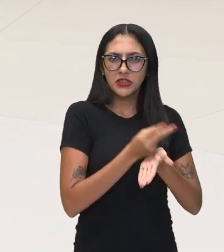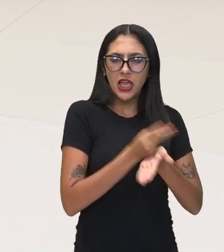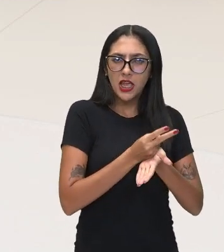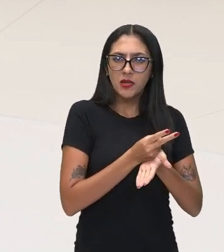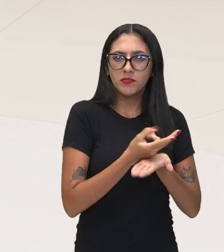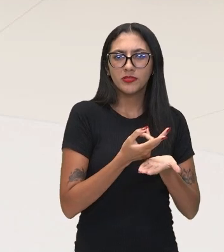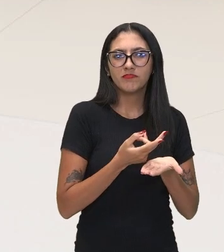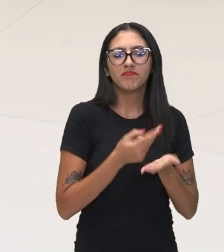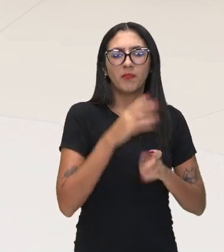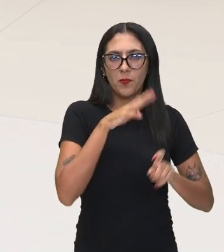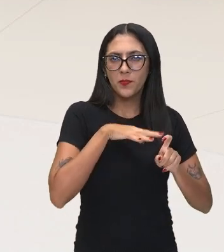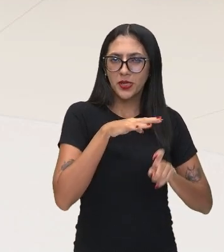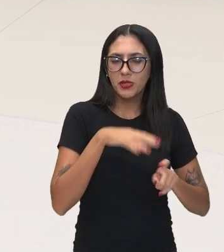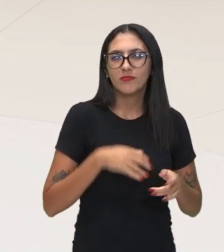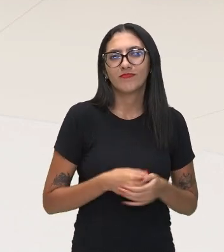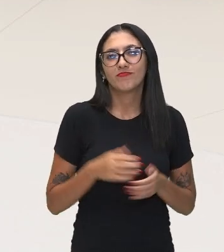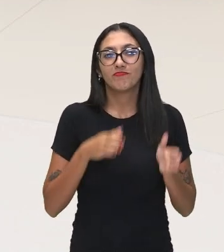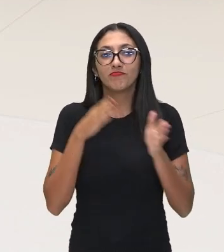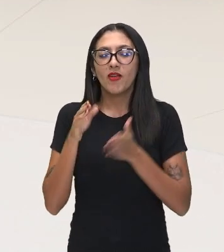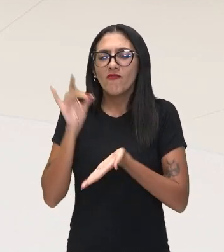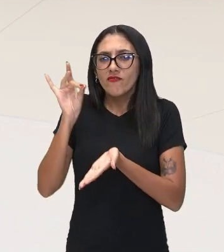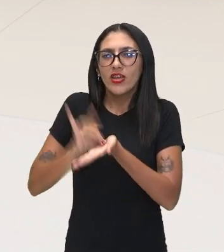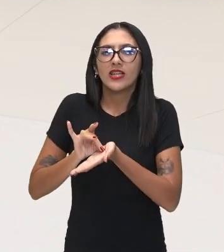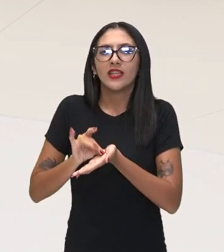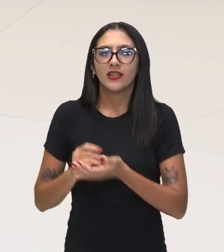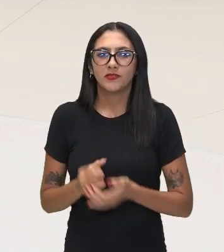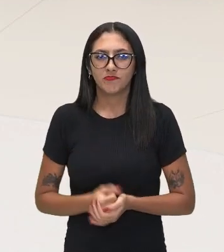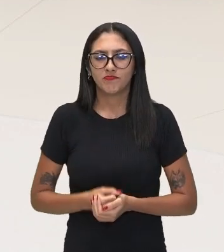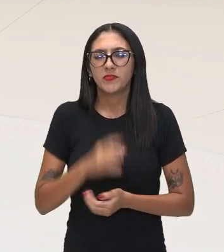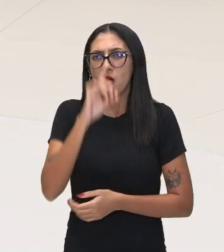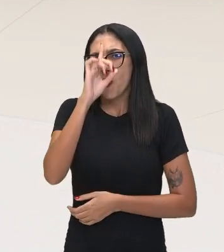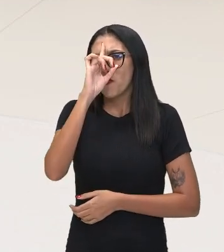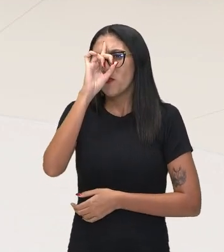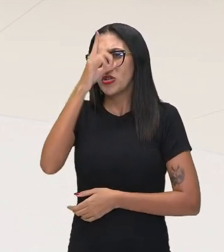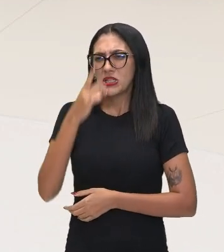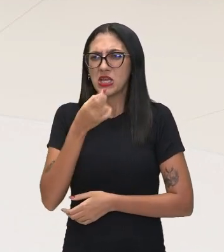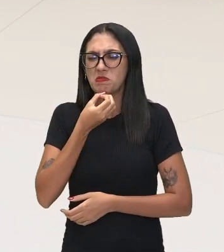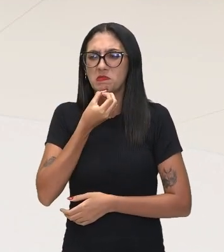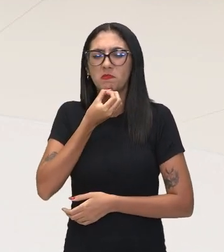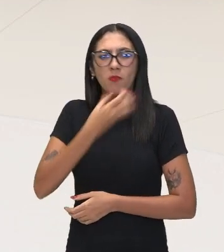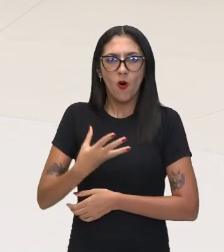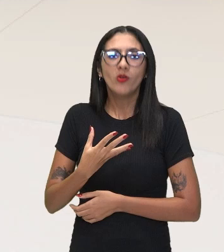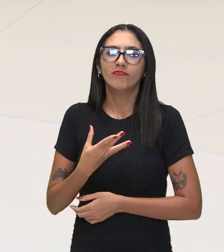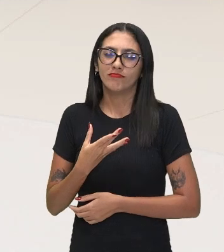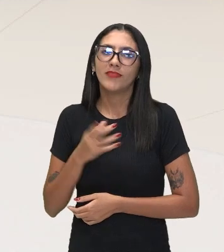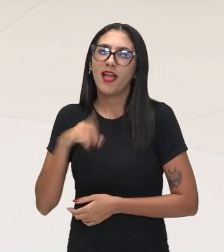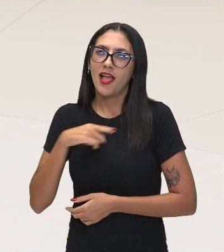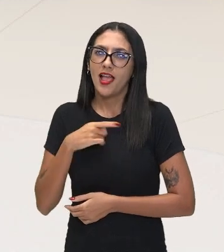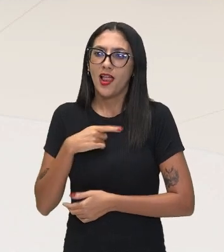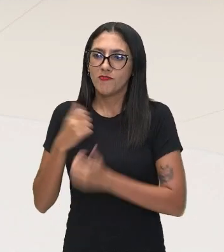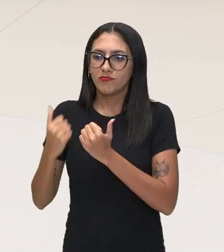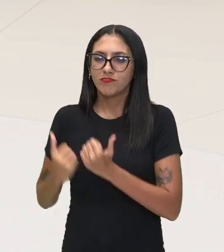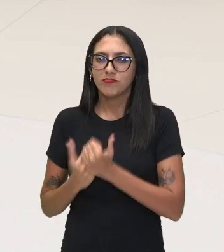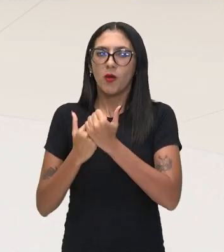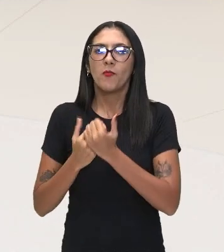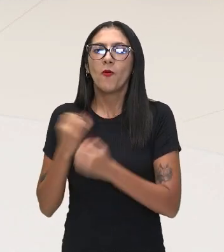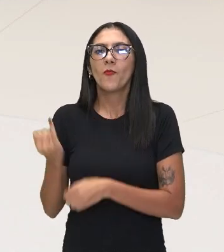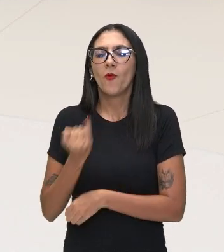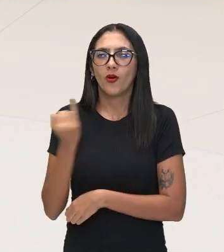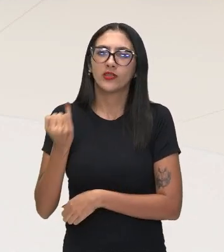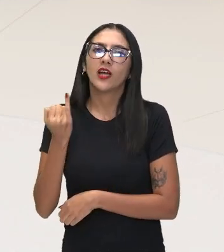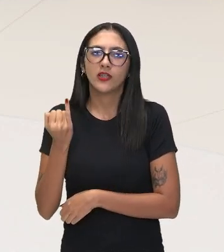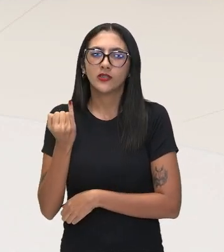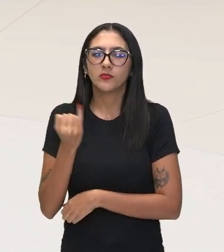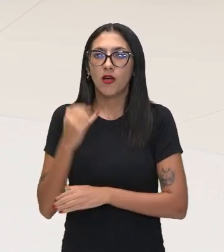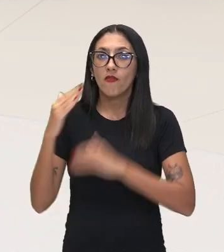Enfim, outro mito. Qual é a nossa verdade, Rodrigo? Uma ideia ousada ajuda na conquista do